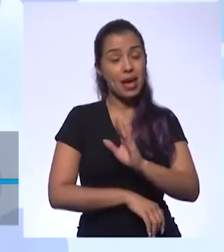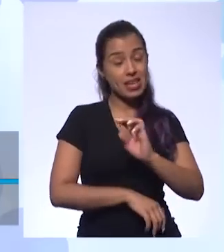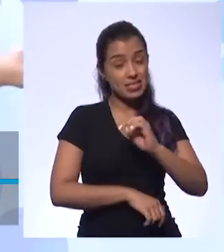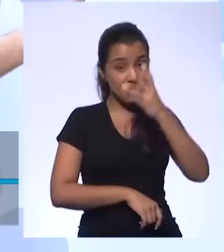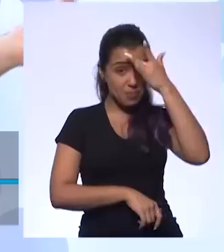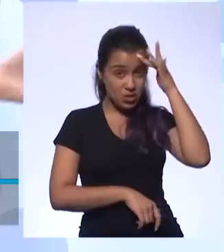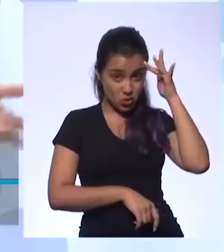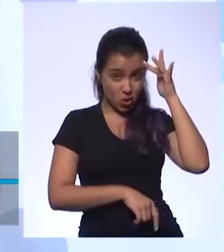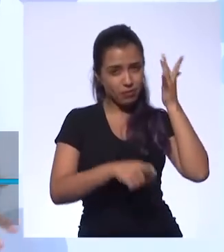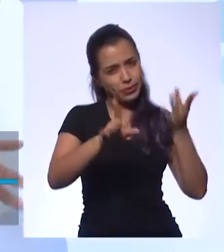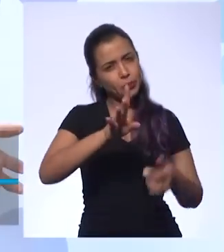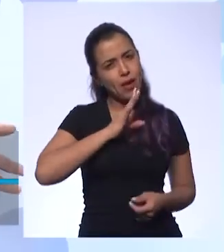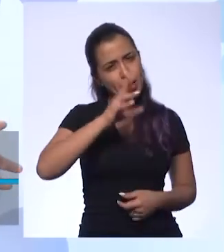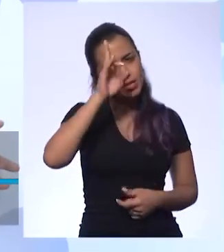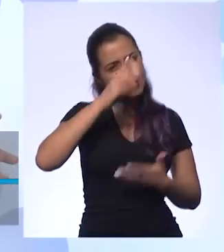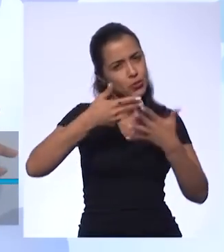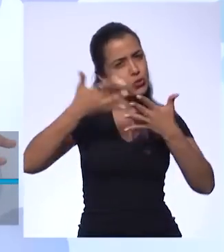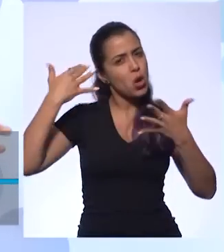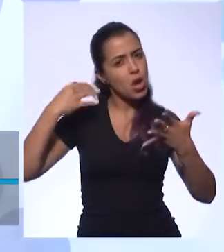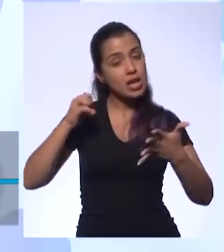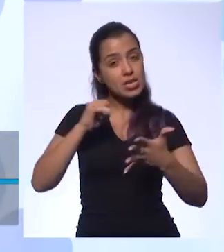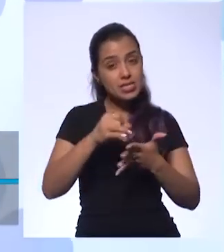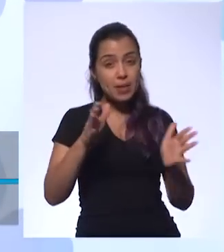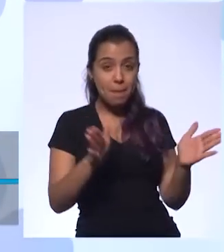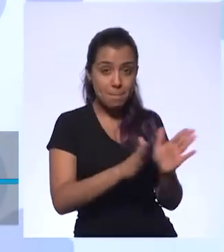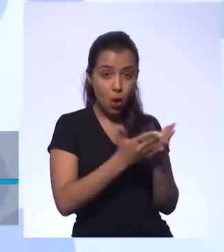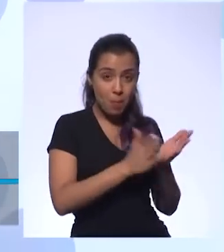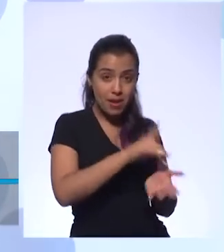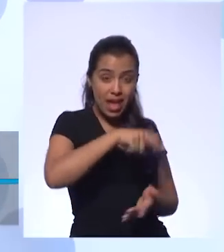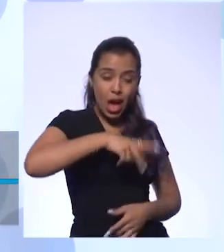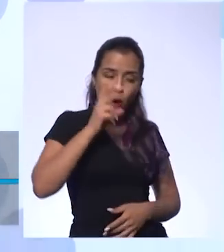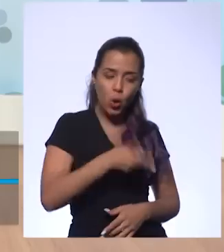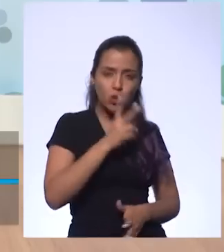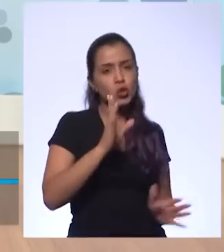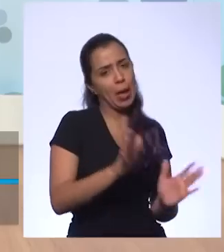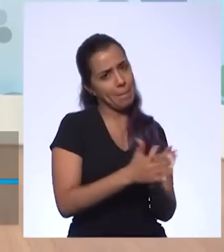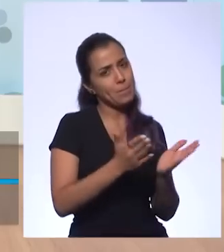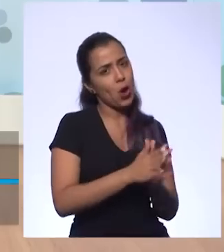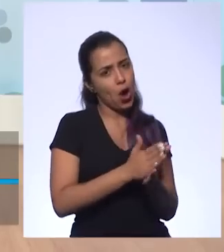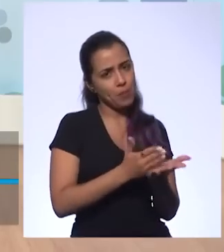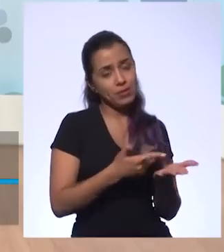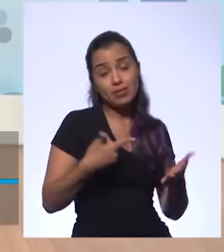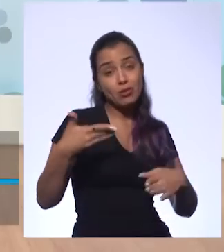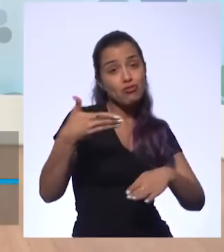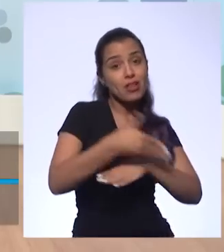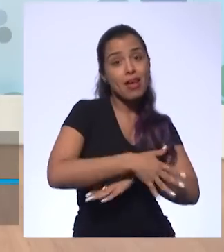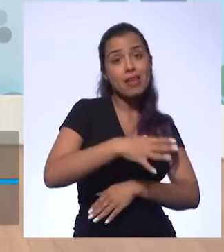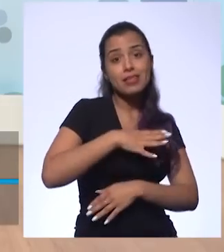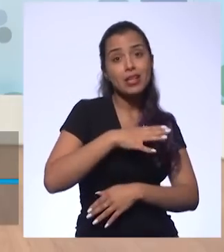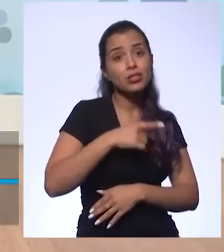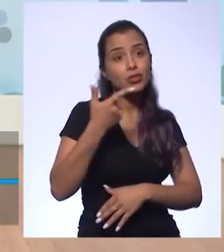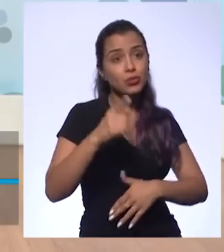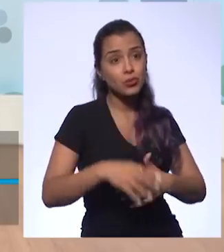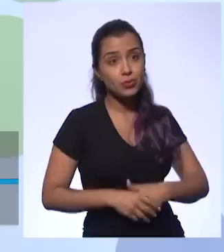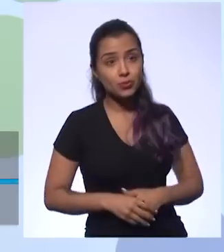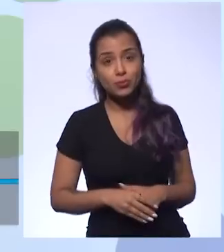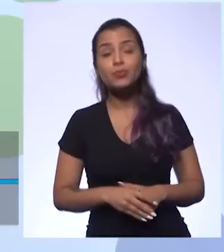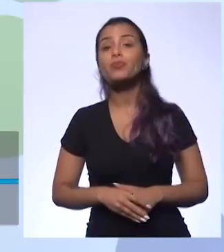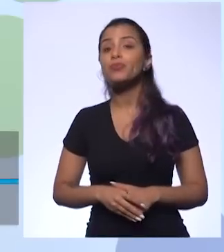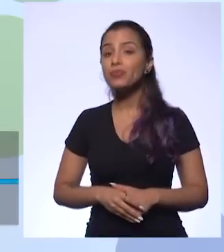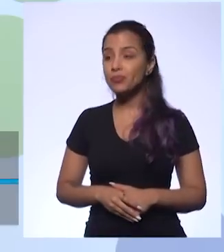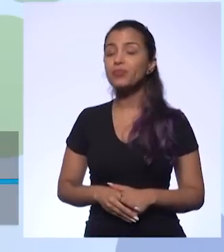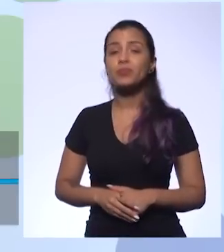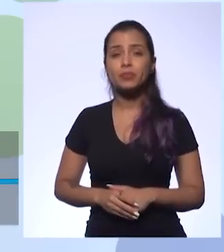proletário, eles não tinham direito à cidade. Hum. E aí a gente vem aqui, arremata com a Giovana, Gabriela, falando